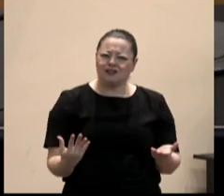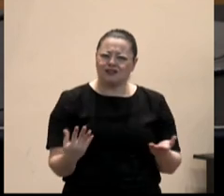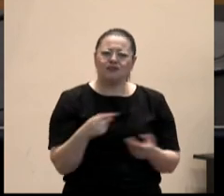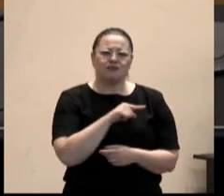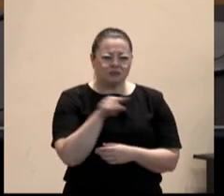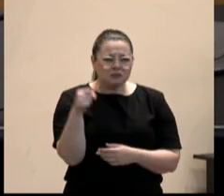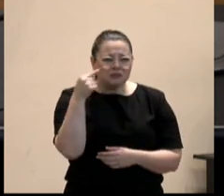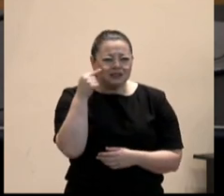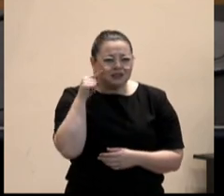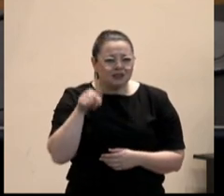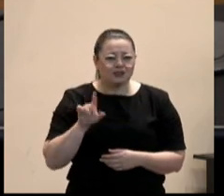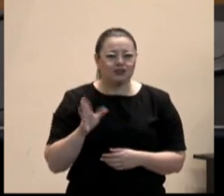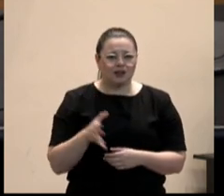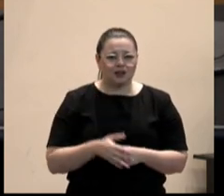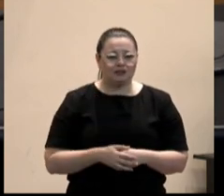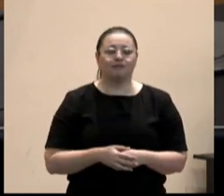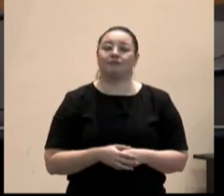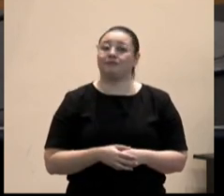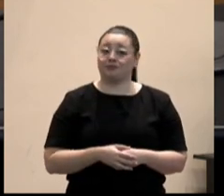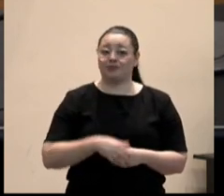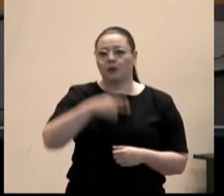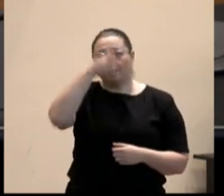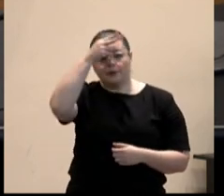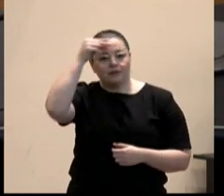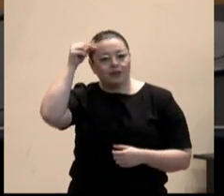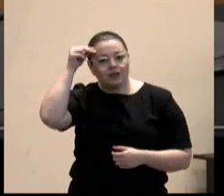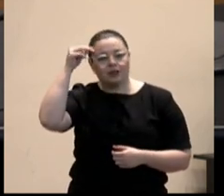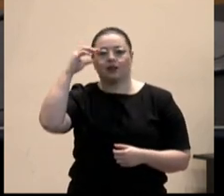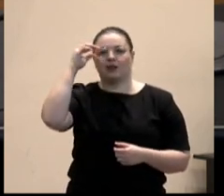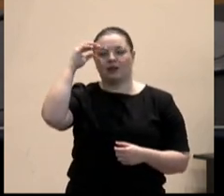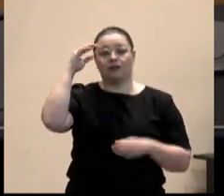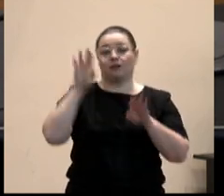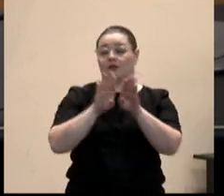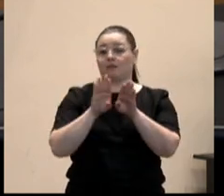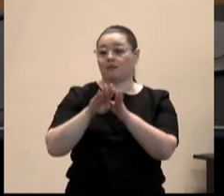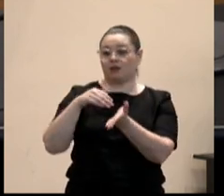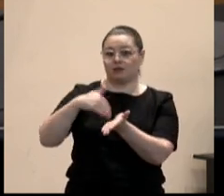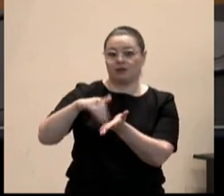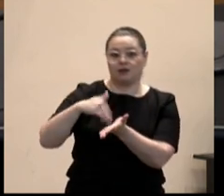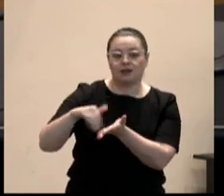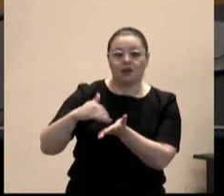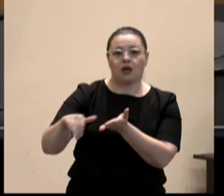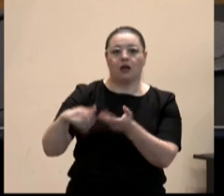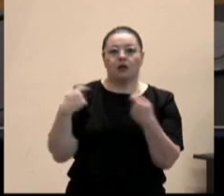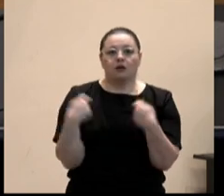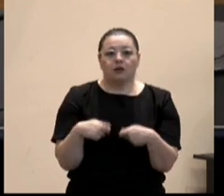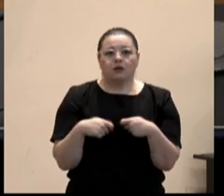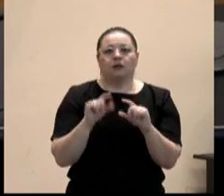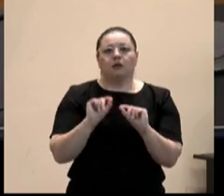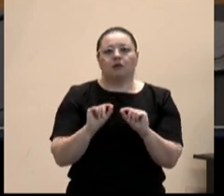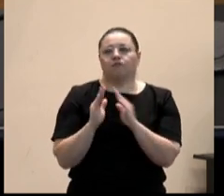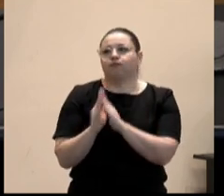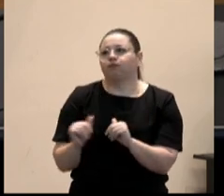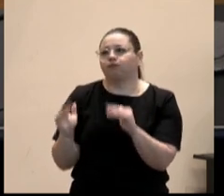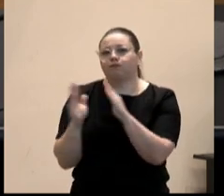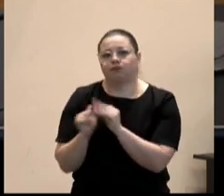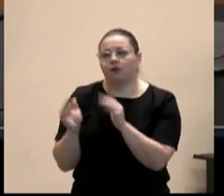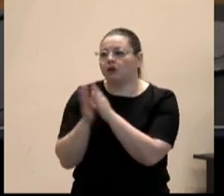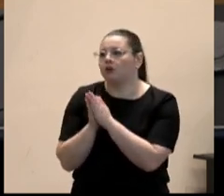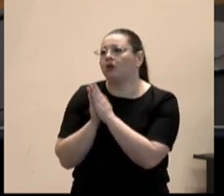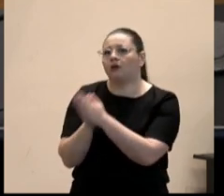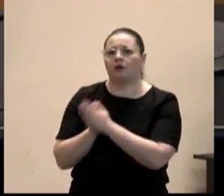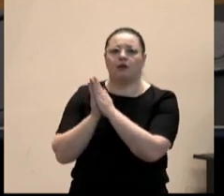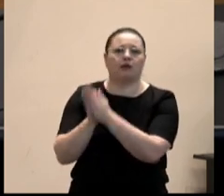nisso? E aí os prefeitos e os secretários têm que mendigar para os